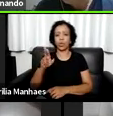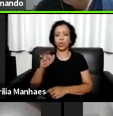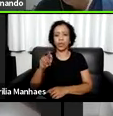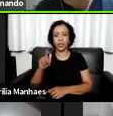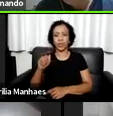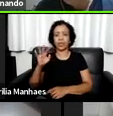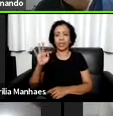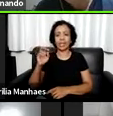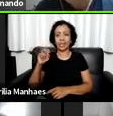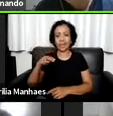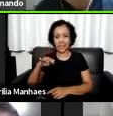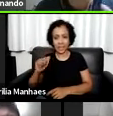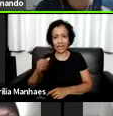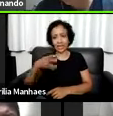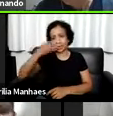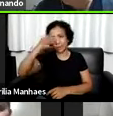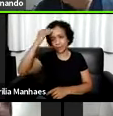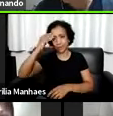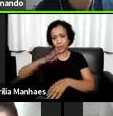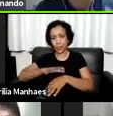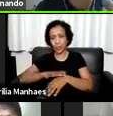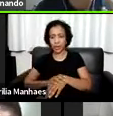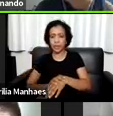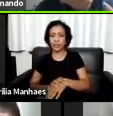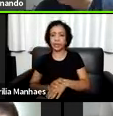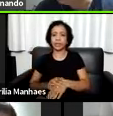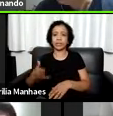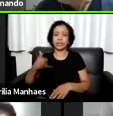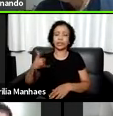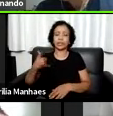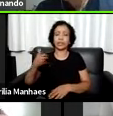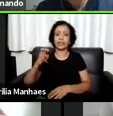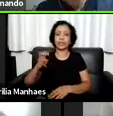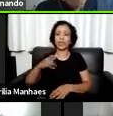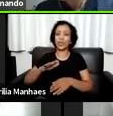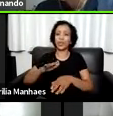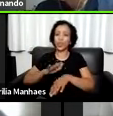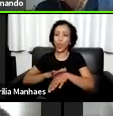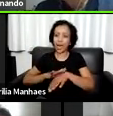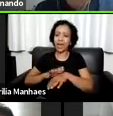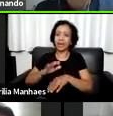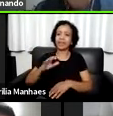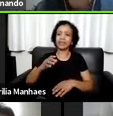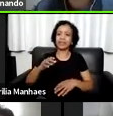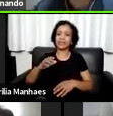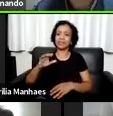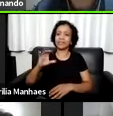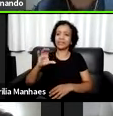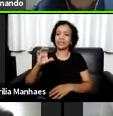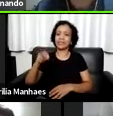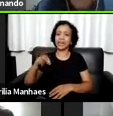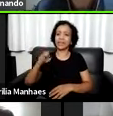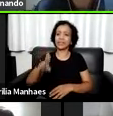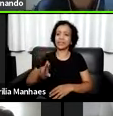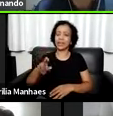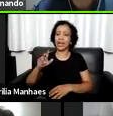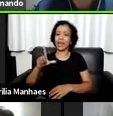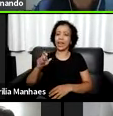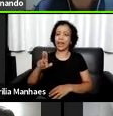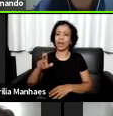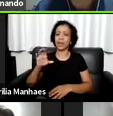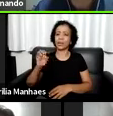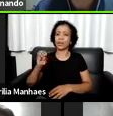a sobrinha dela, Ana Clara, 5 anos, ela está com leucemia, precisando das nossas orações. São tanta gente, meus irmãos,